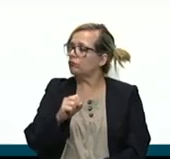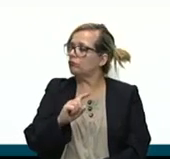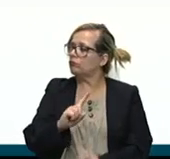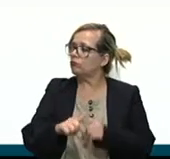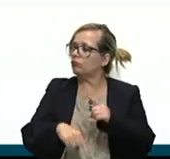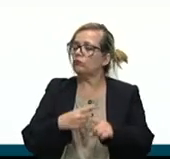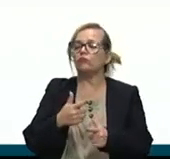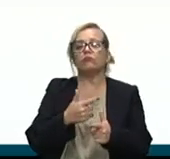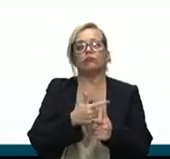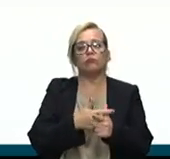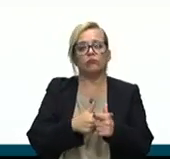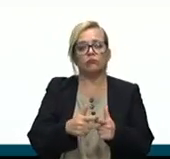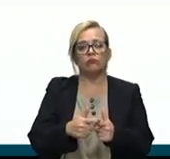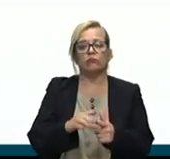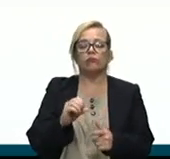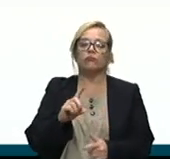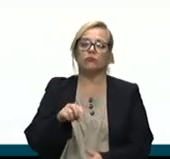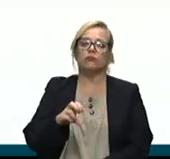Depois nós dividimos